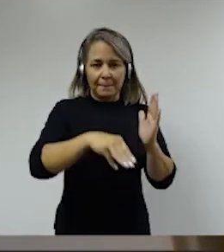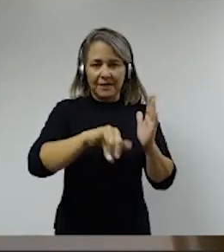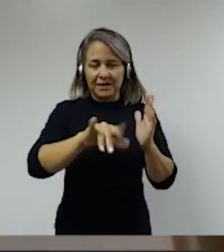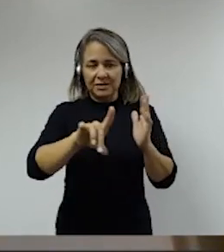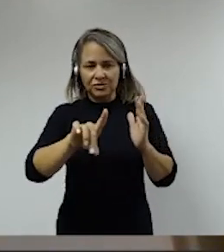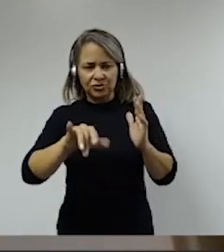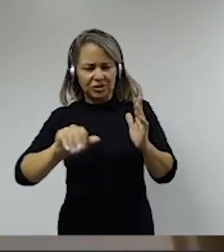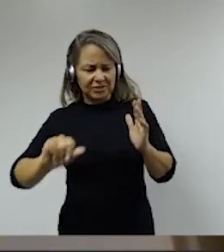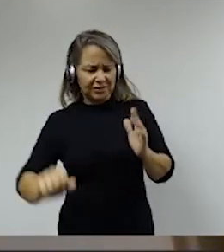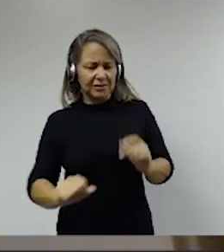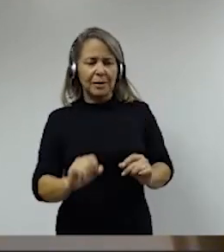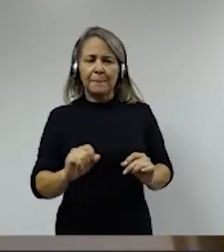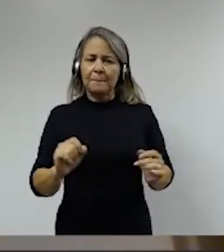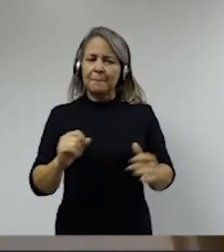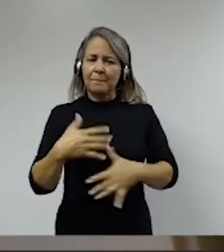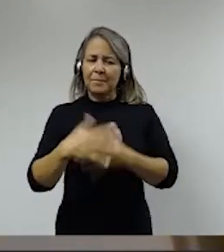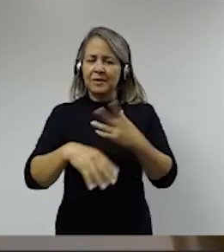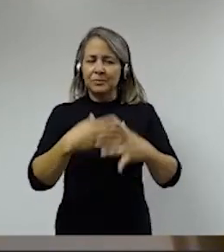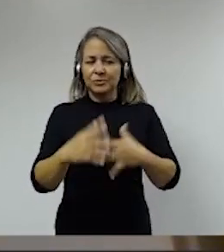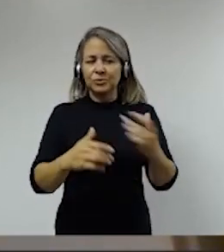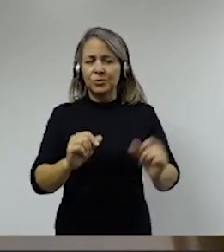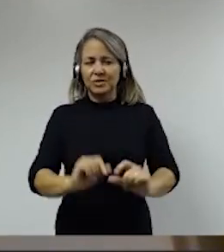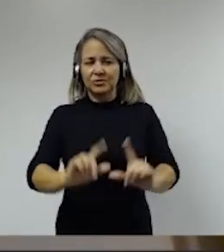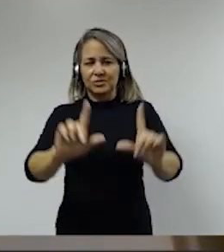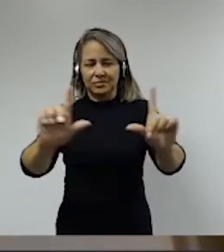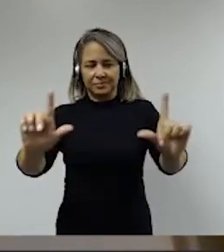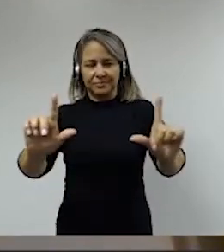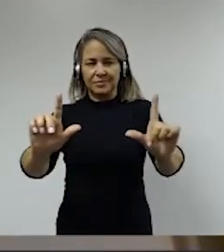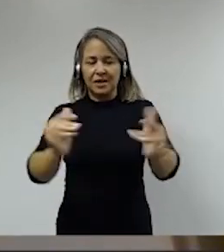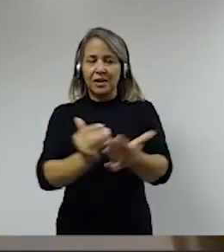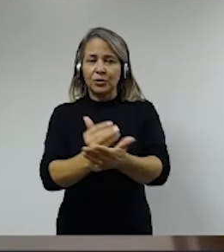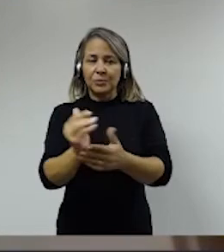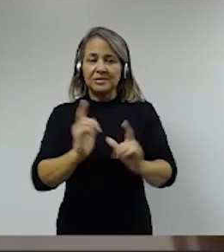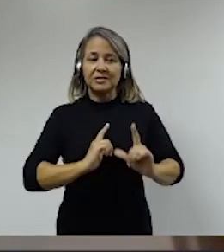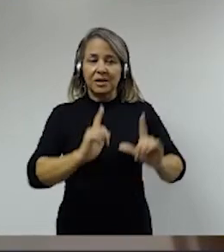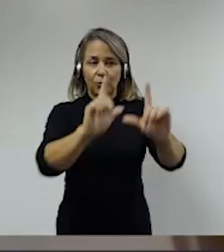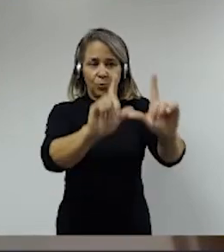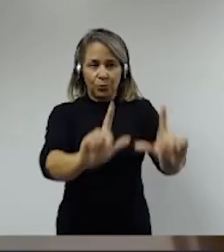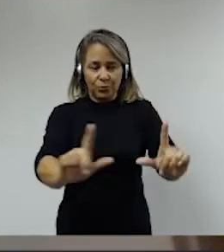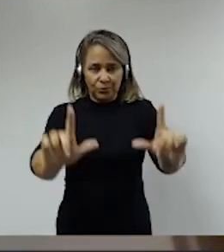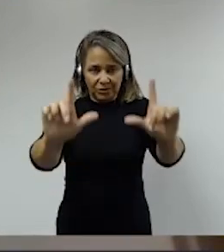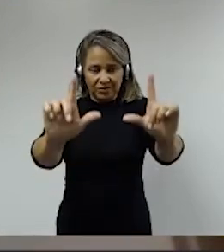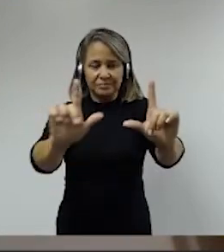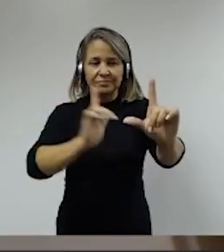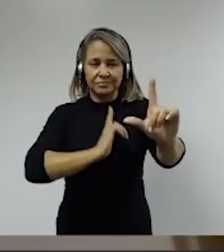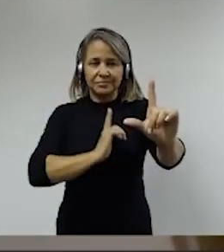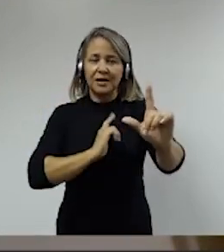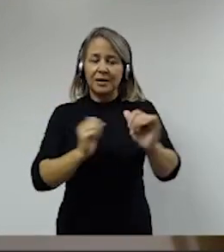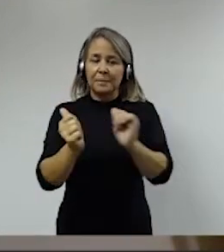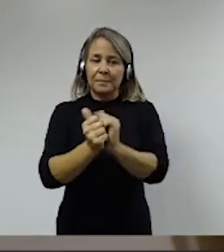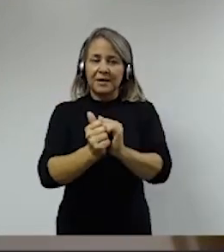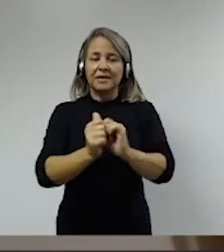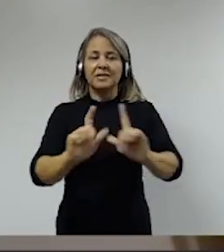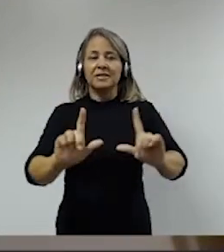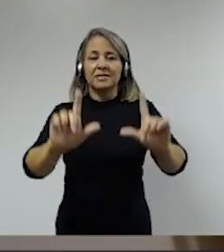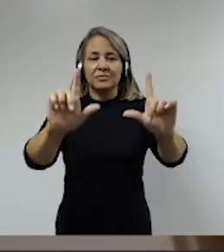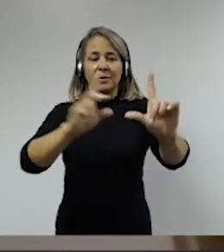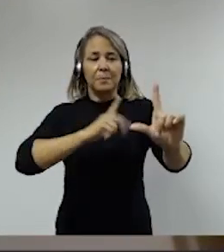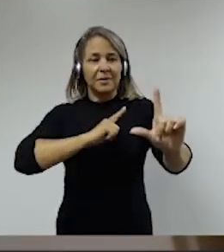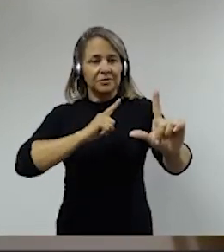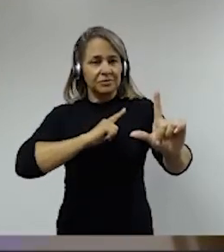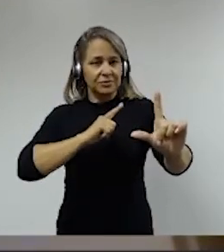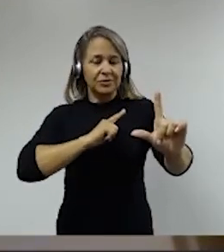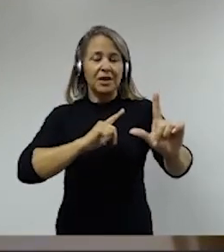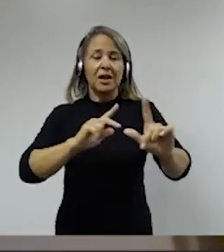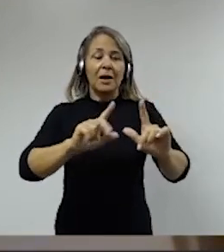Ele bagunçou um pouco essa janela e se tornou ali um espaço que estaria ali próximo da TV paga. Então, os filmes iriam primeiro